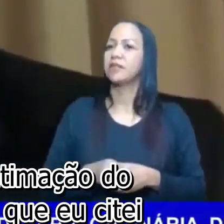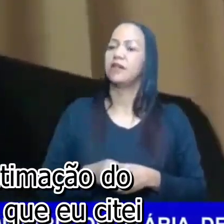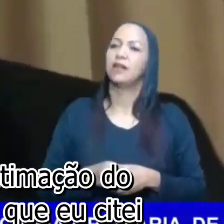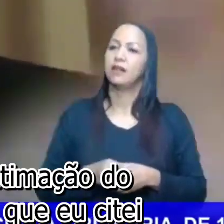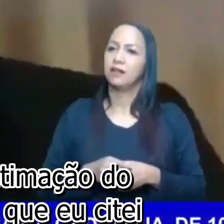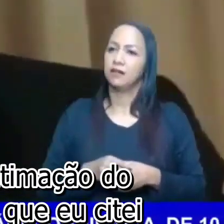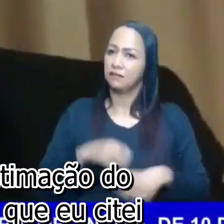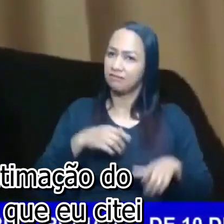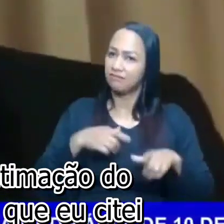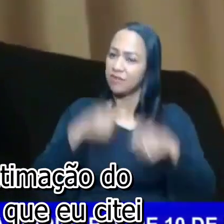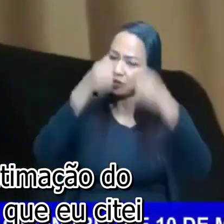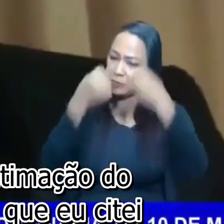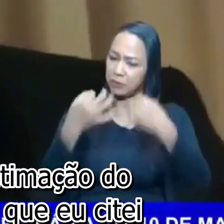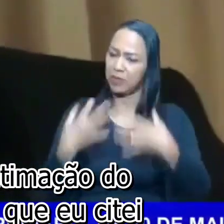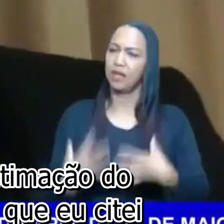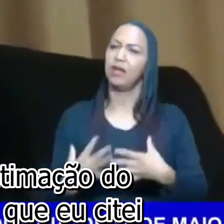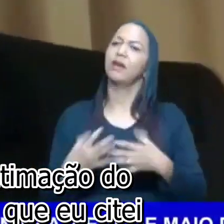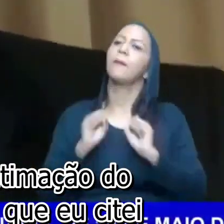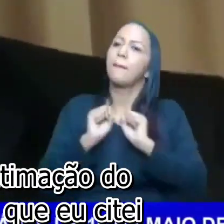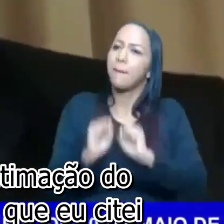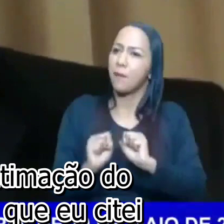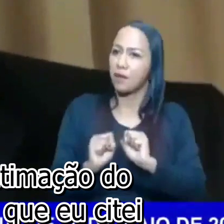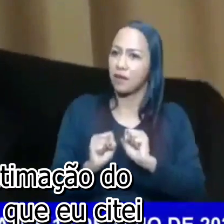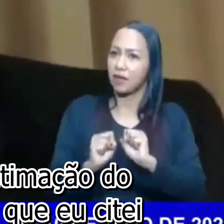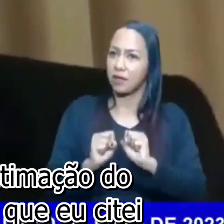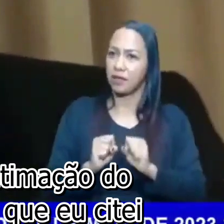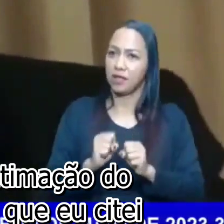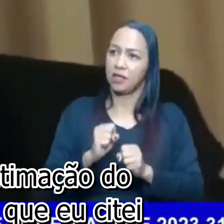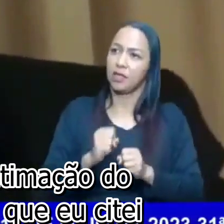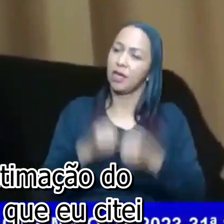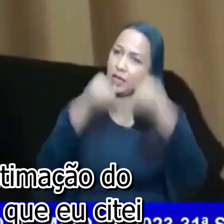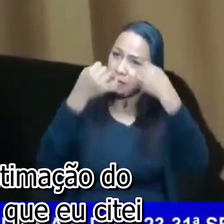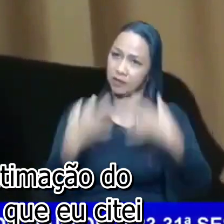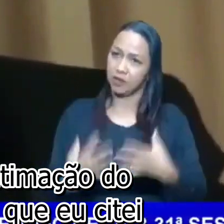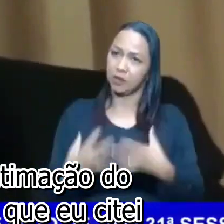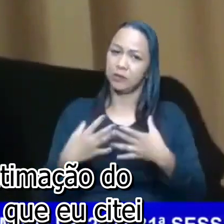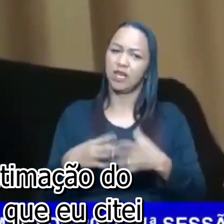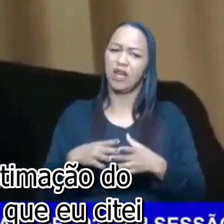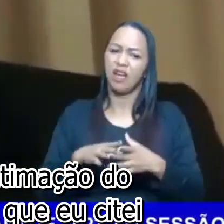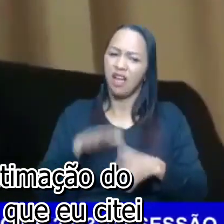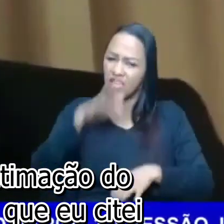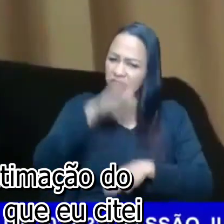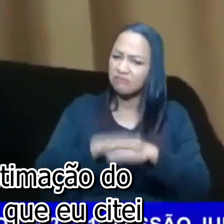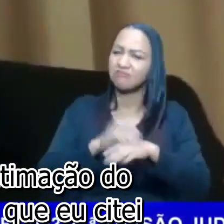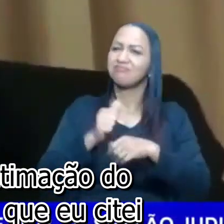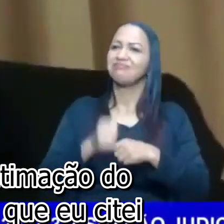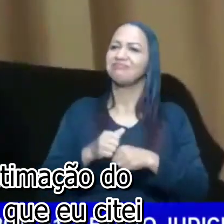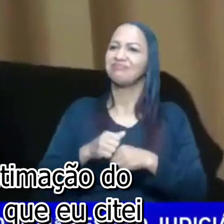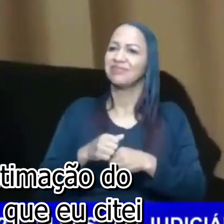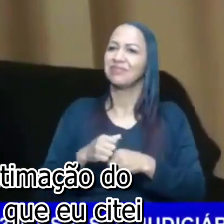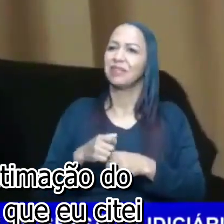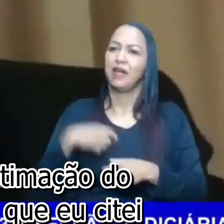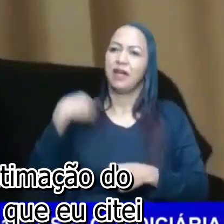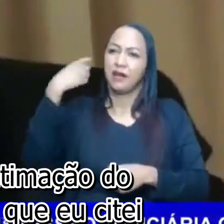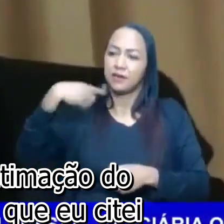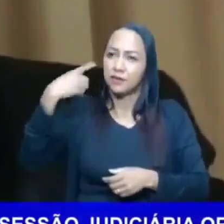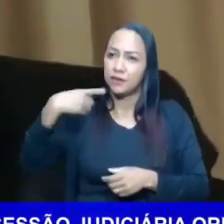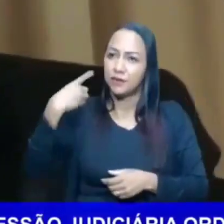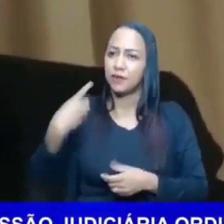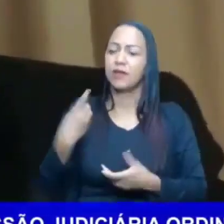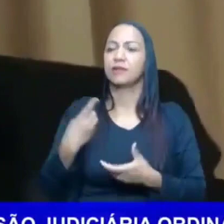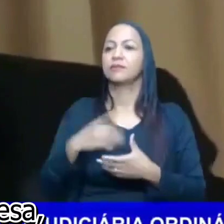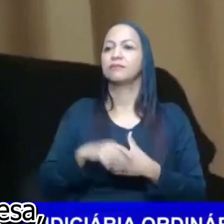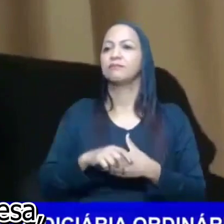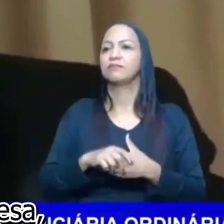expressamente trabalhada, poderia justificar a intimação do advogado, e inclusive com base naquele princípio que eu